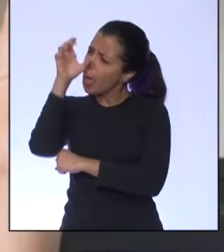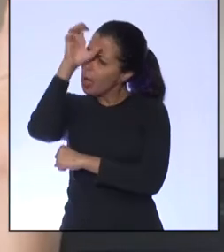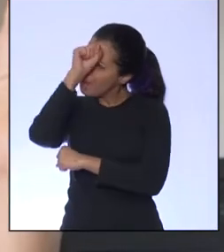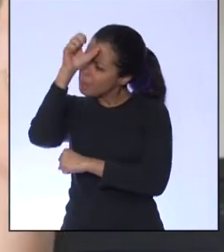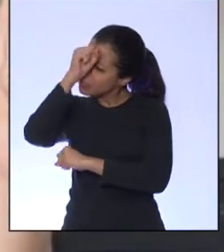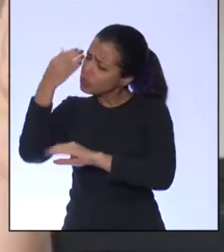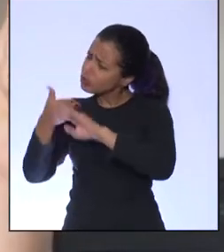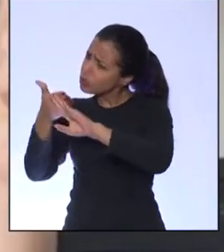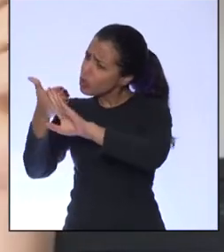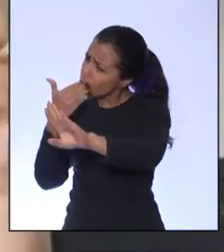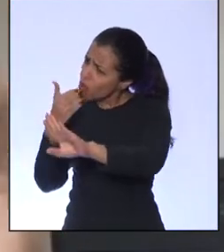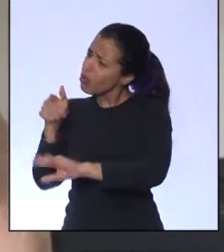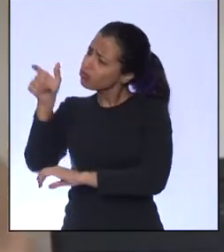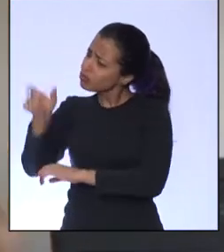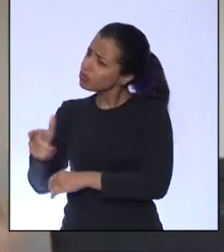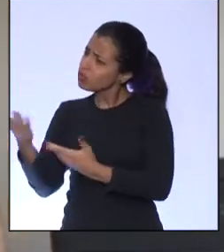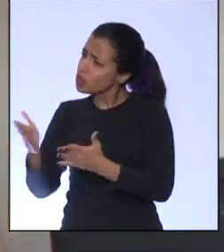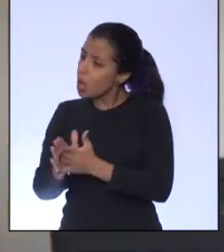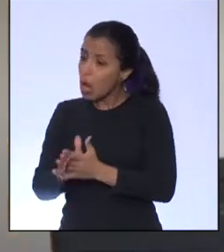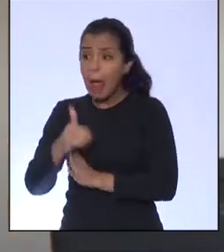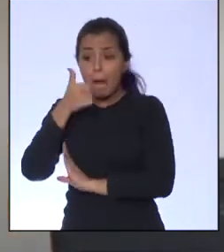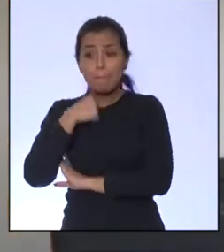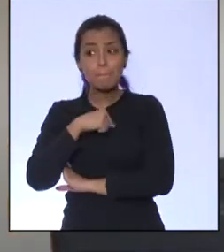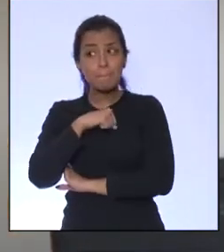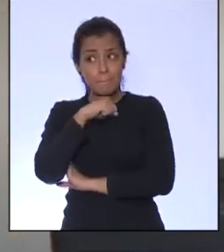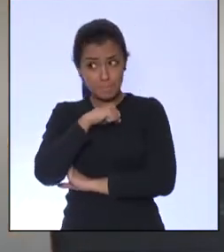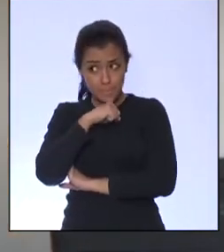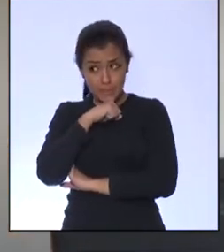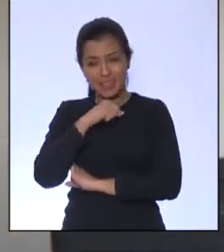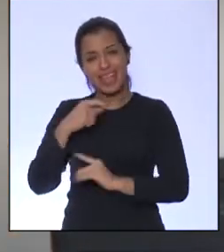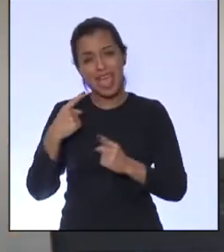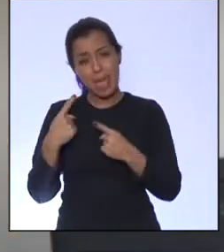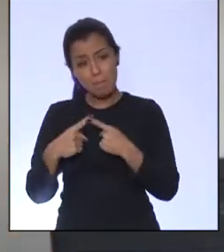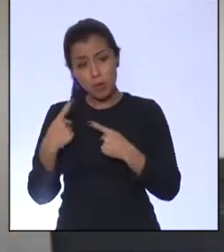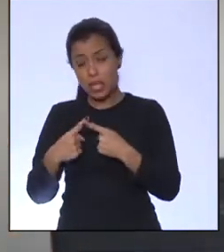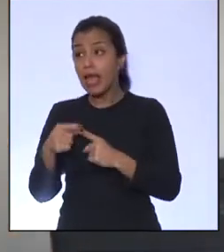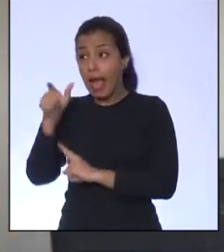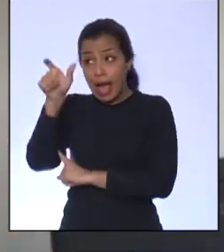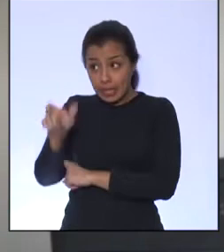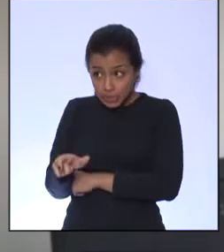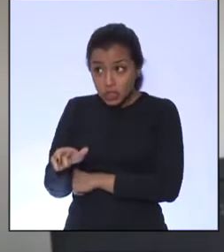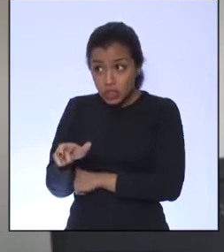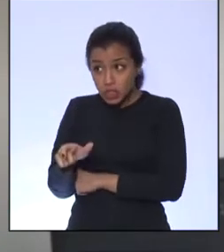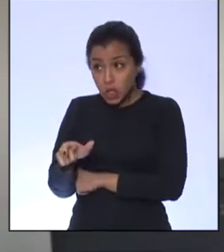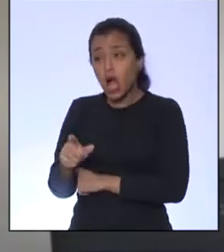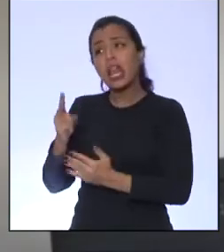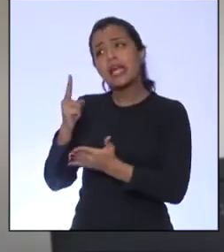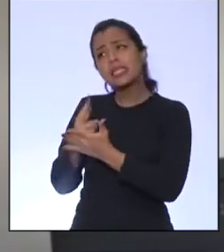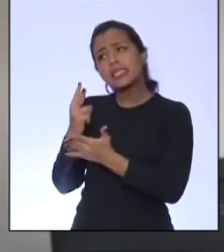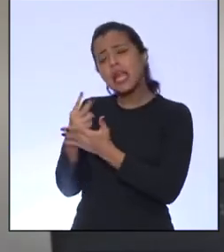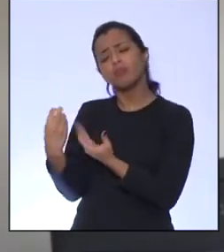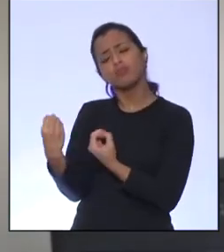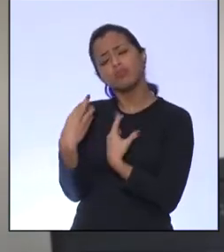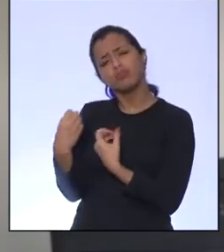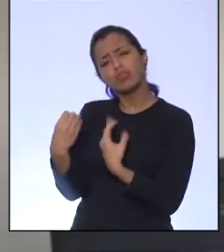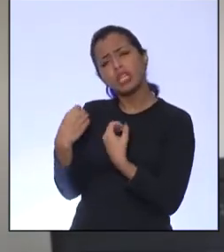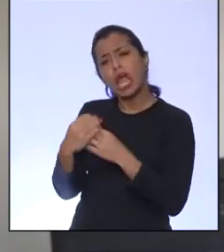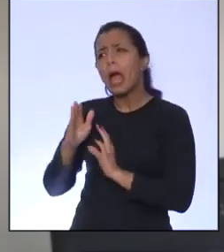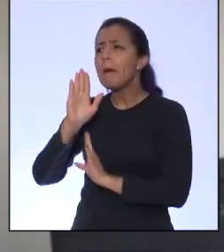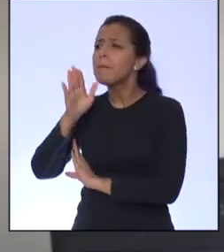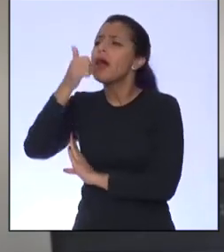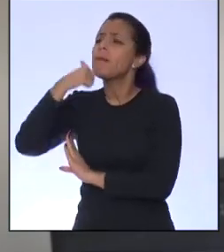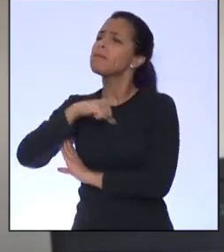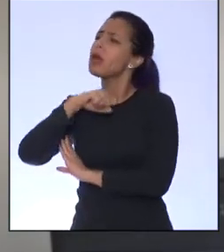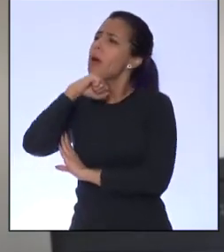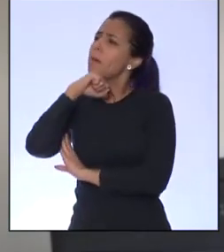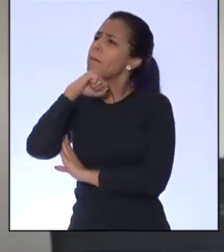a senhora. A minha mãe, é porque a senhora tem mania de ensinar, mas a minha